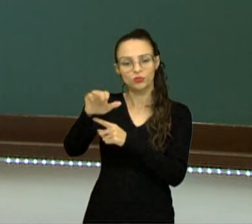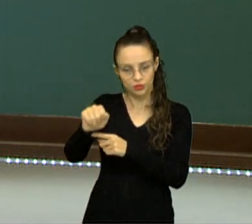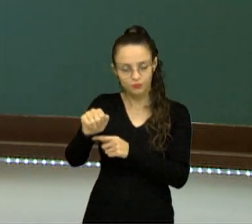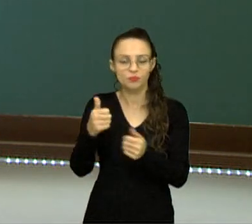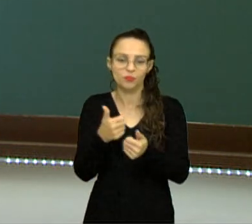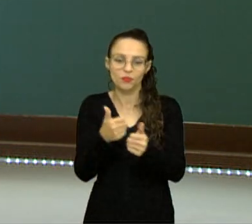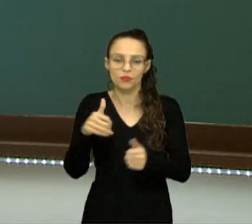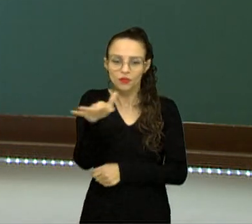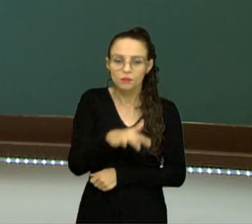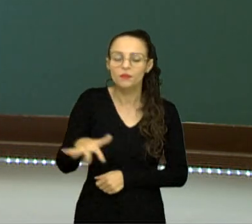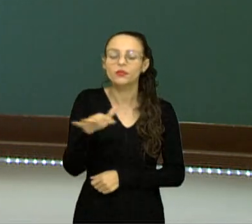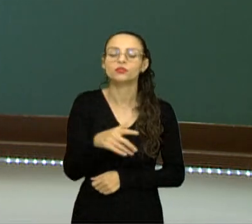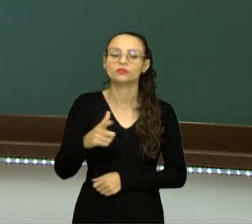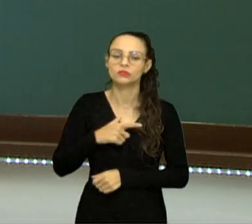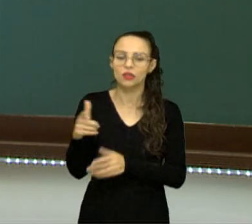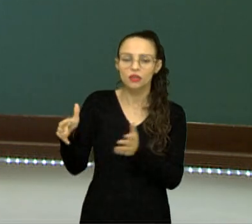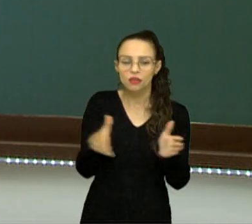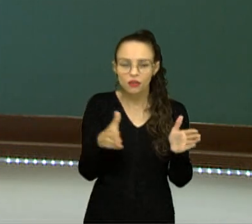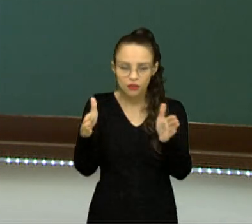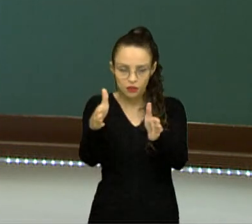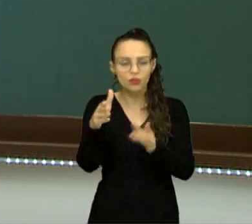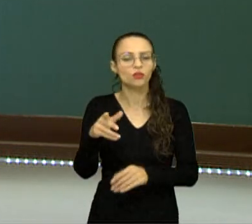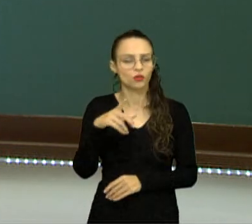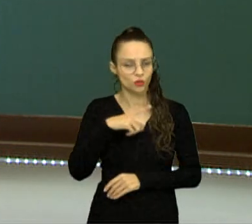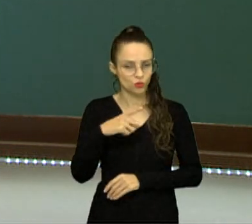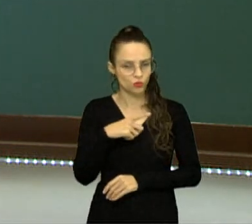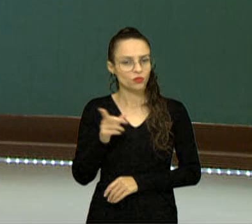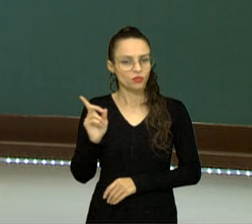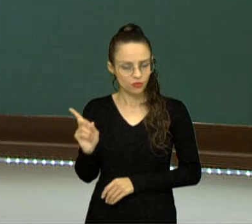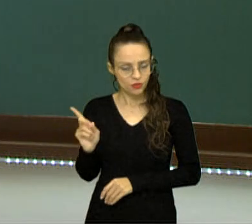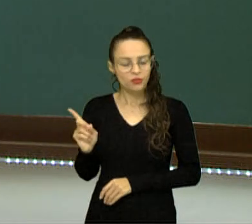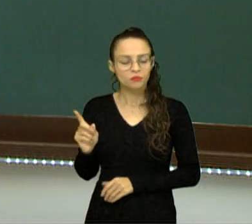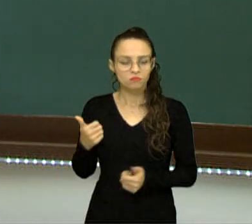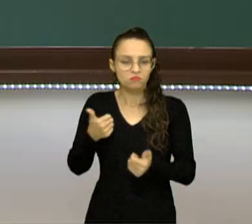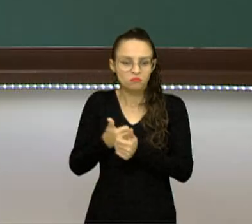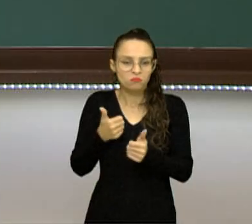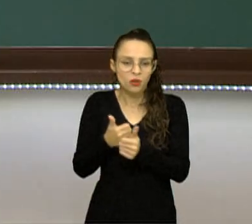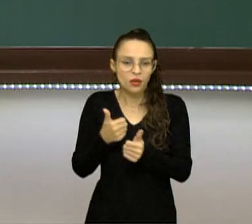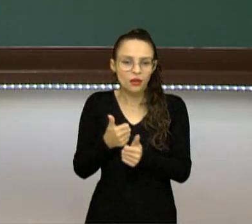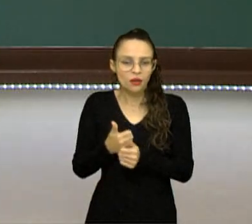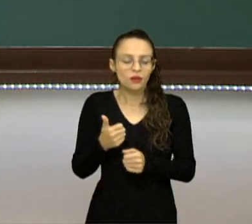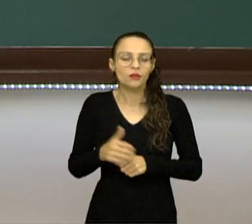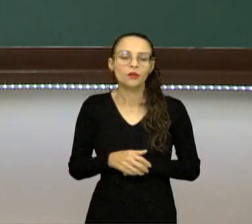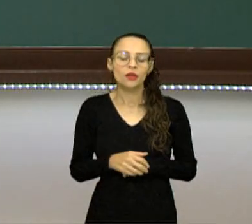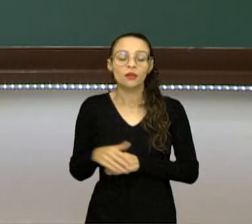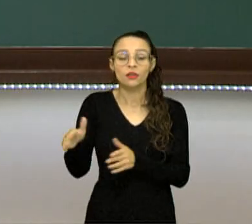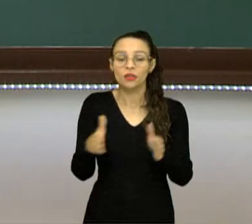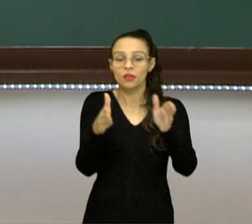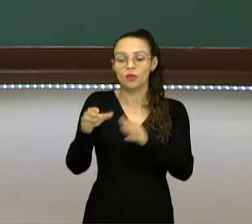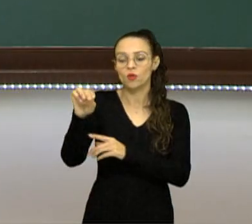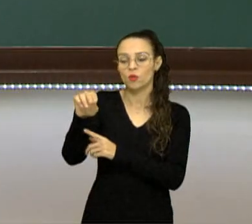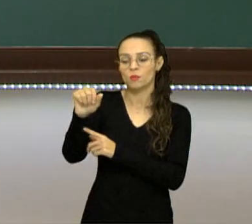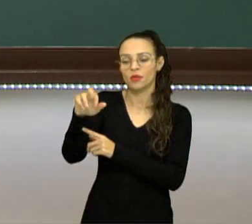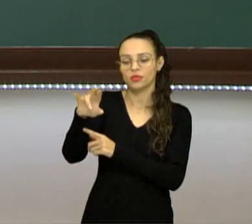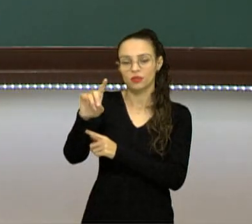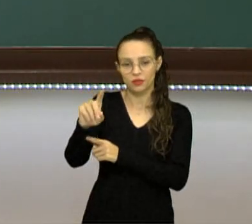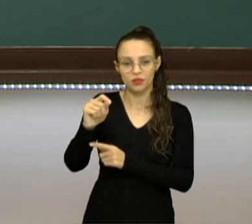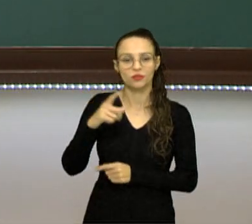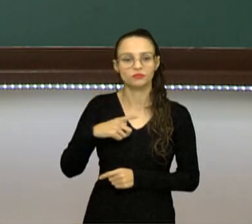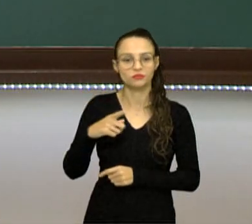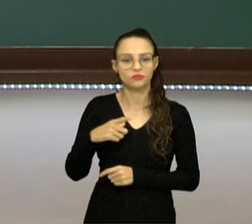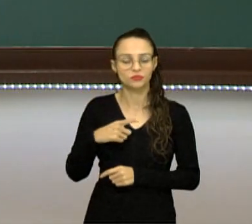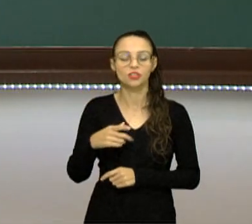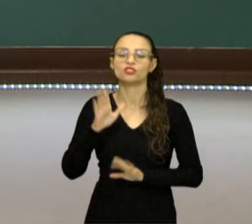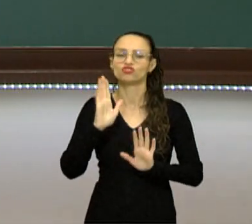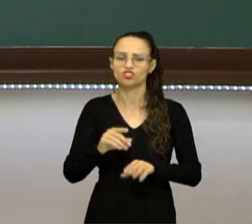estados, nos rios ali do Guaporé, Mamoré, né? Rio Madeira, nas margens do Rio Madeira, a